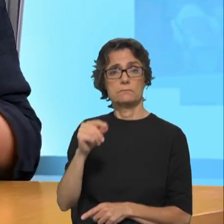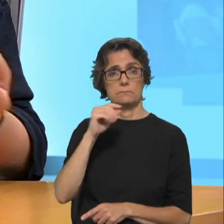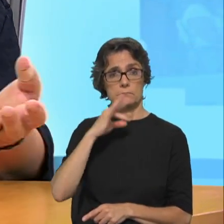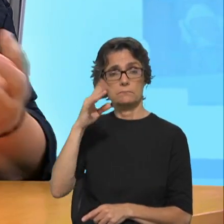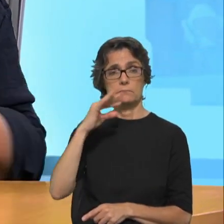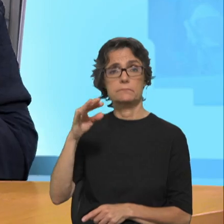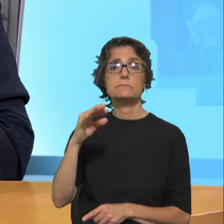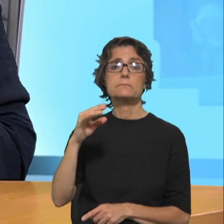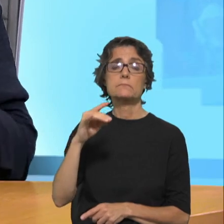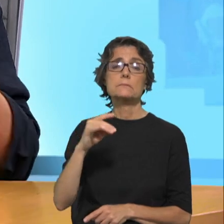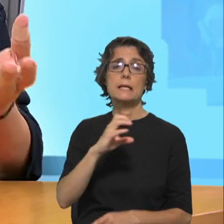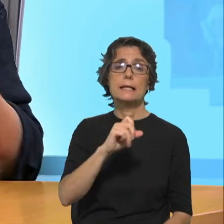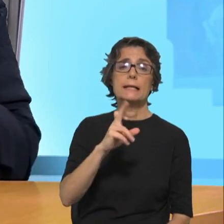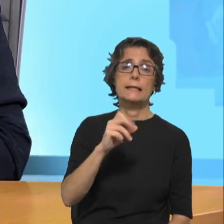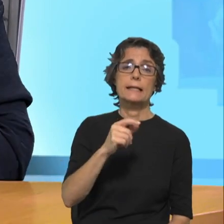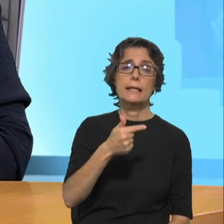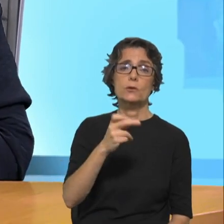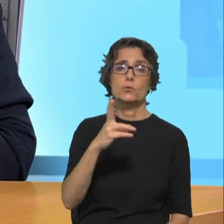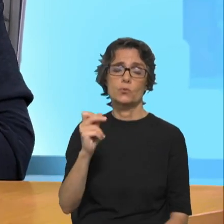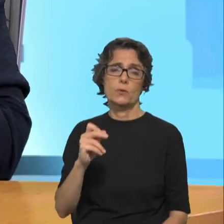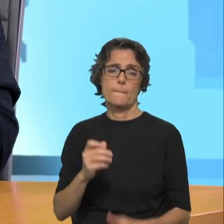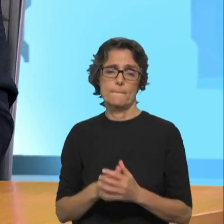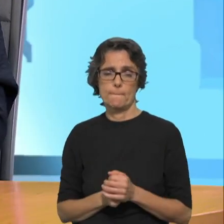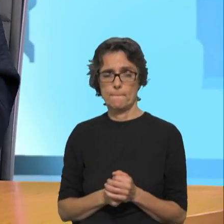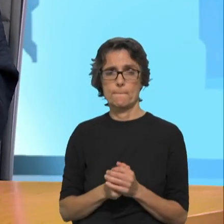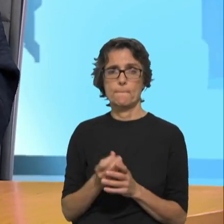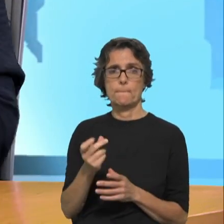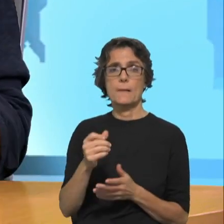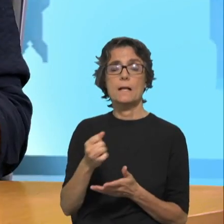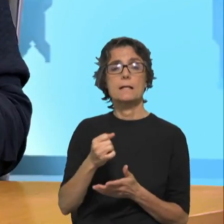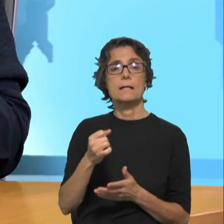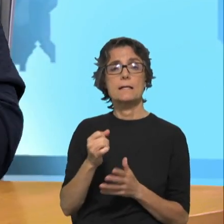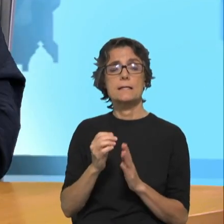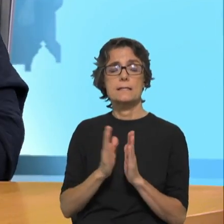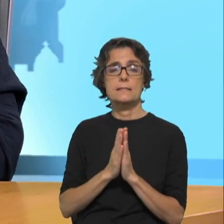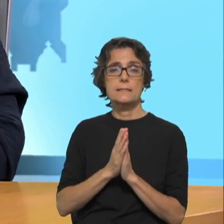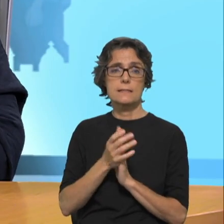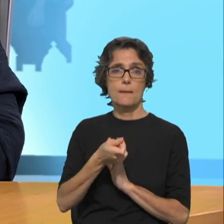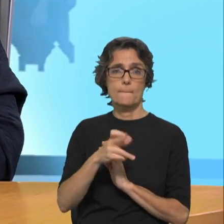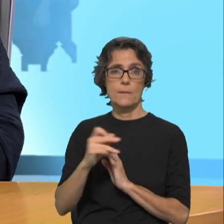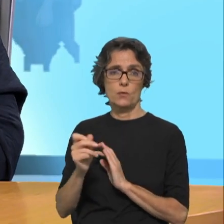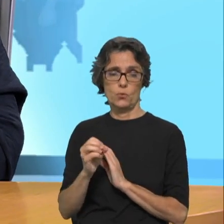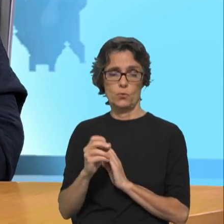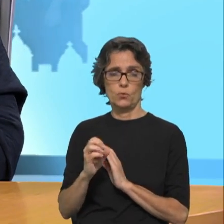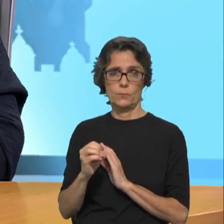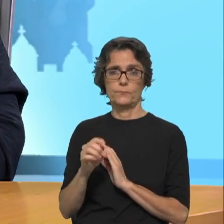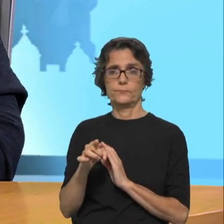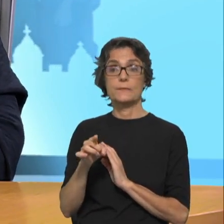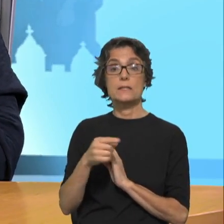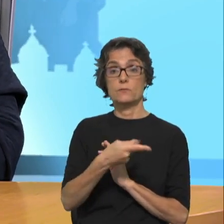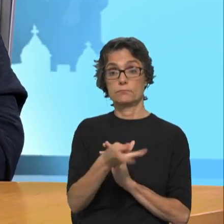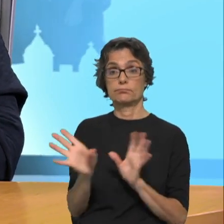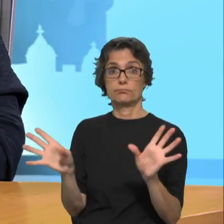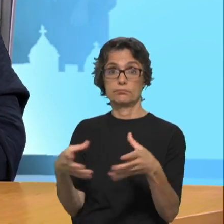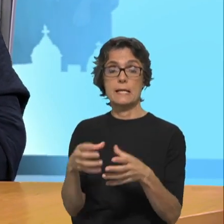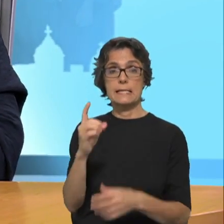Cântico das Criaturas na Praça de São Pedro, quando foi a Vigília Ecuménica. Este é o grupo de 6 pessoas que estamos